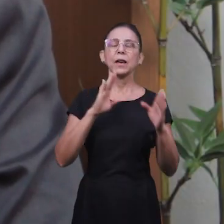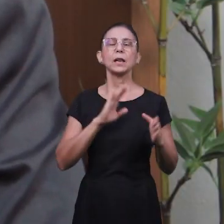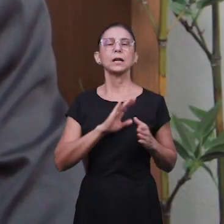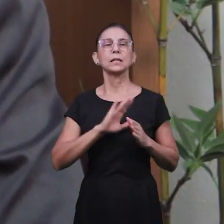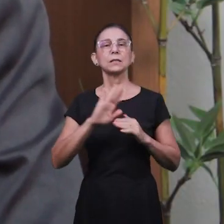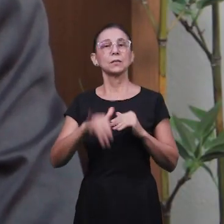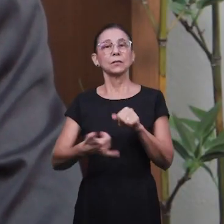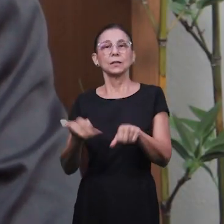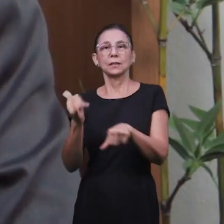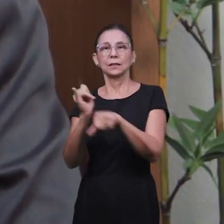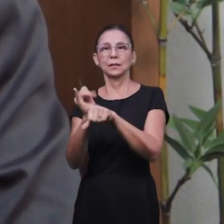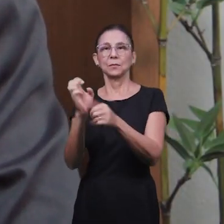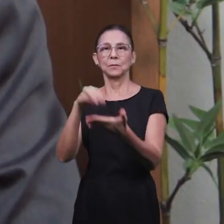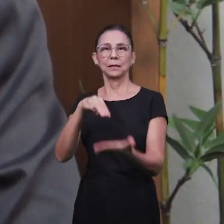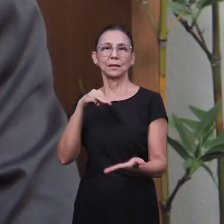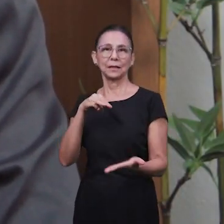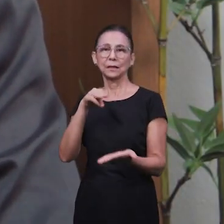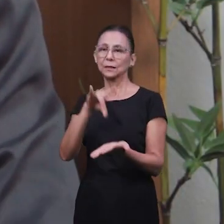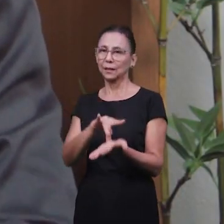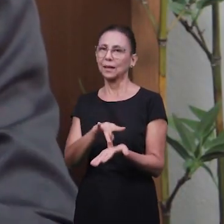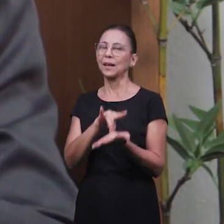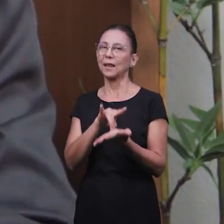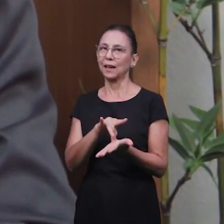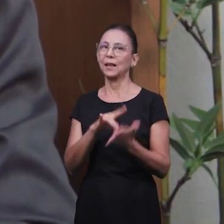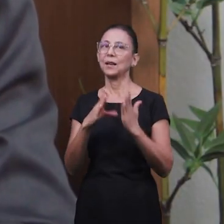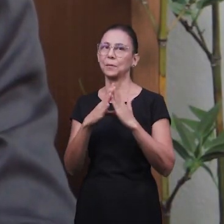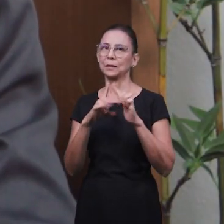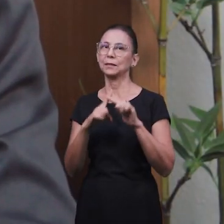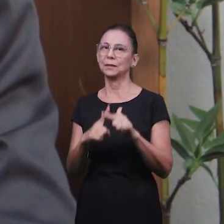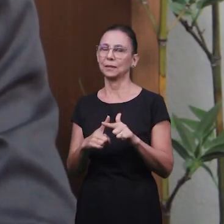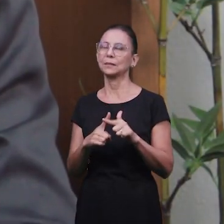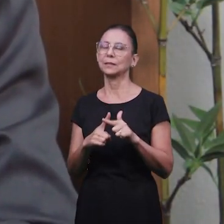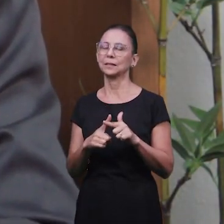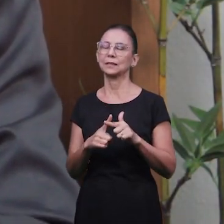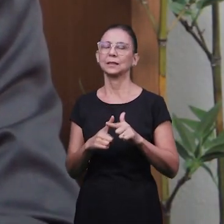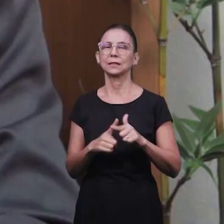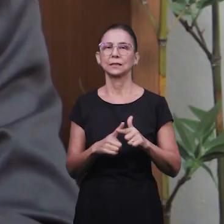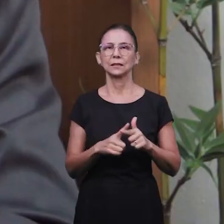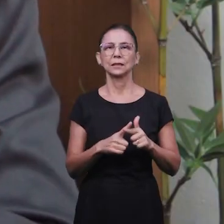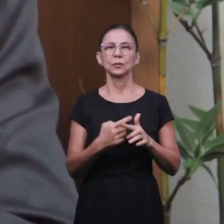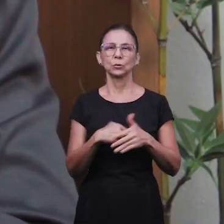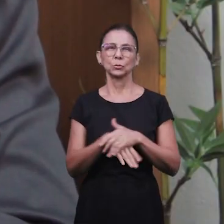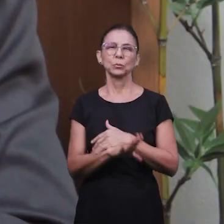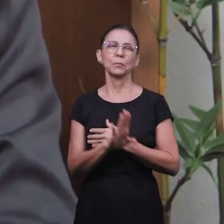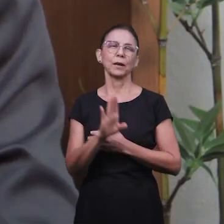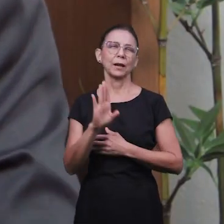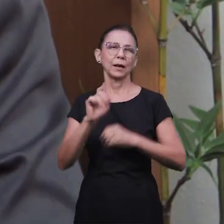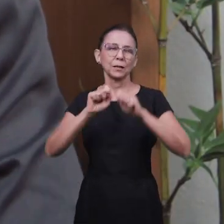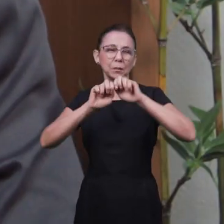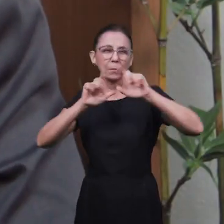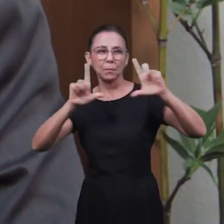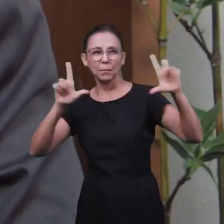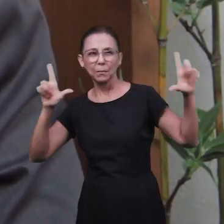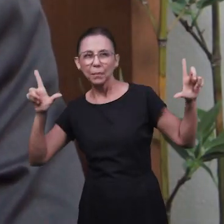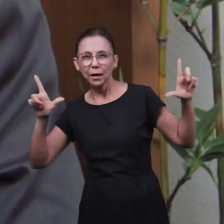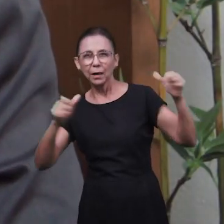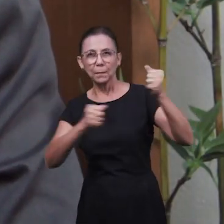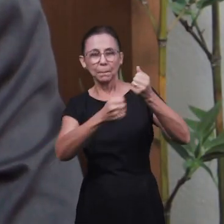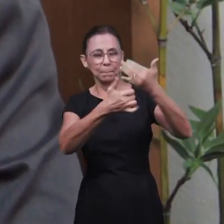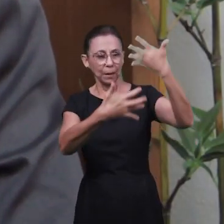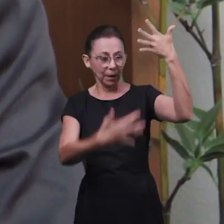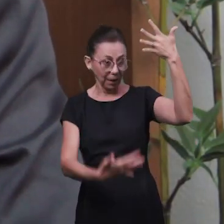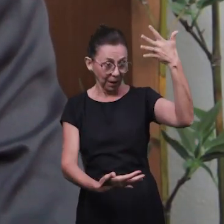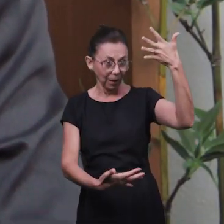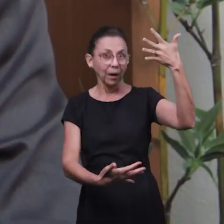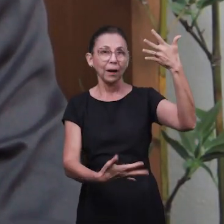no canal da Igreja Cristã Maranata no YouTube, que você está acostumado também a acessar, e onde você encontra diversos conteúdos à sua